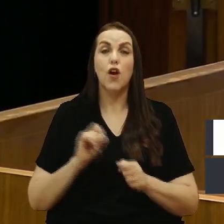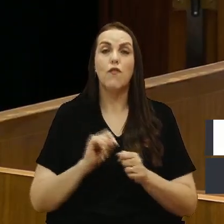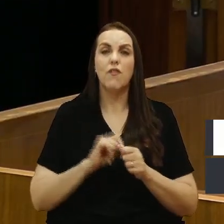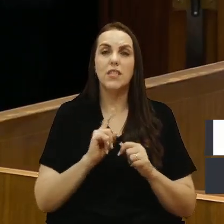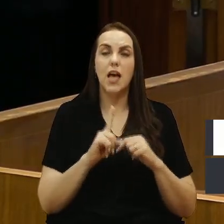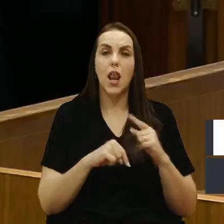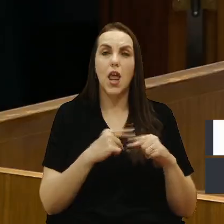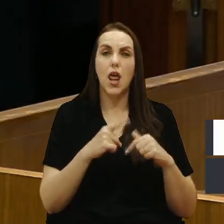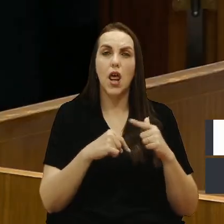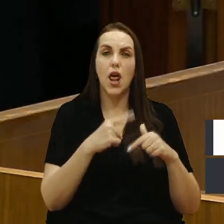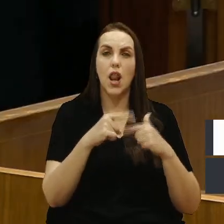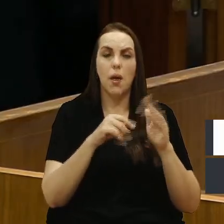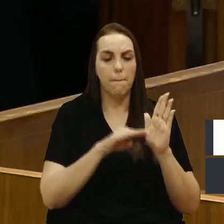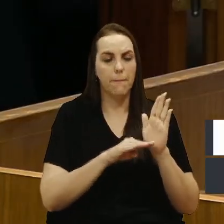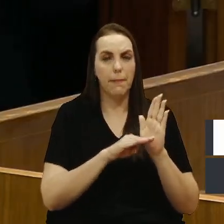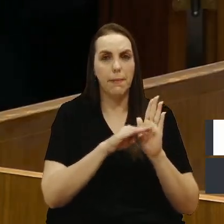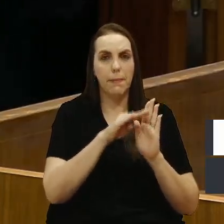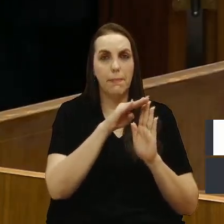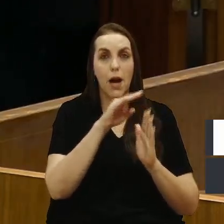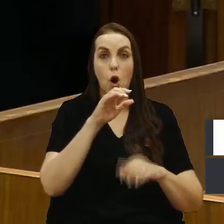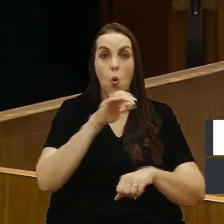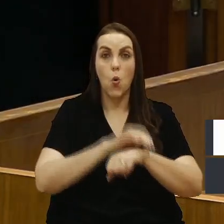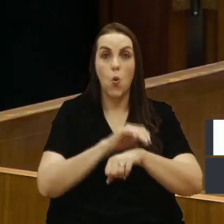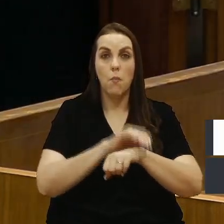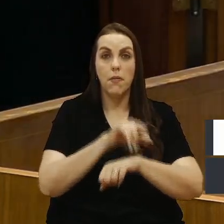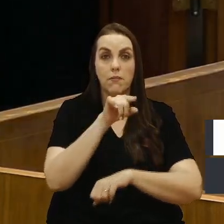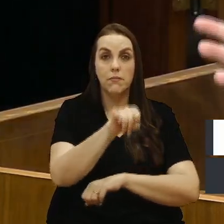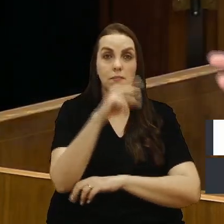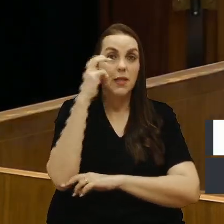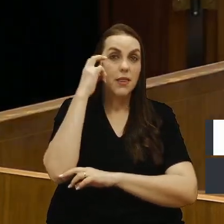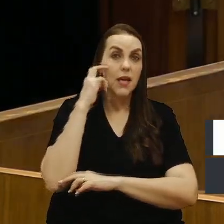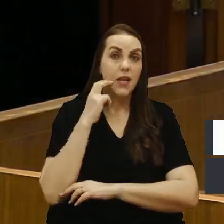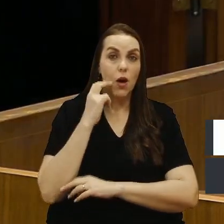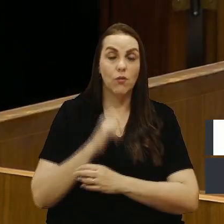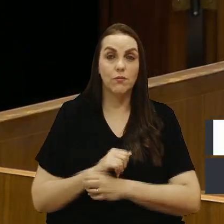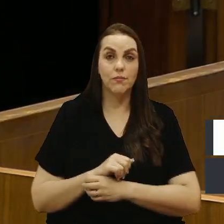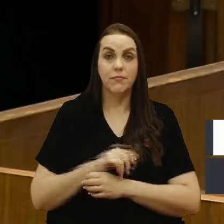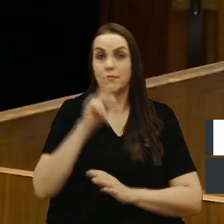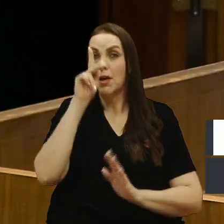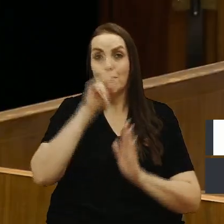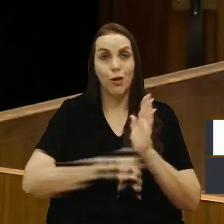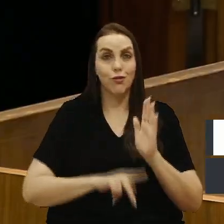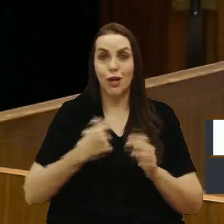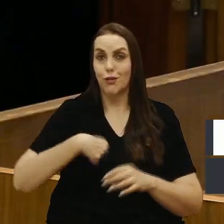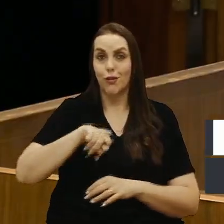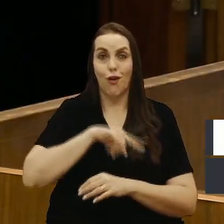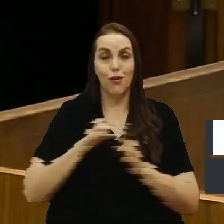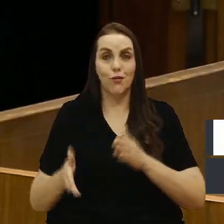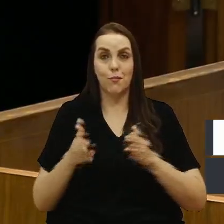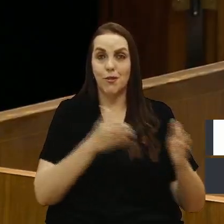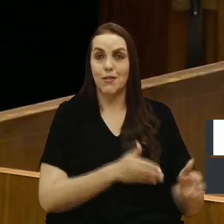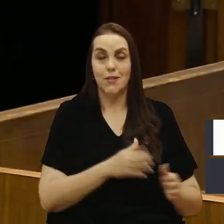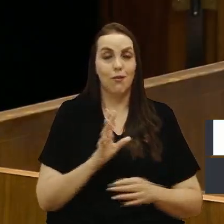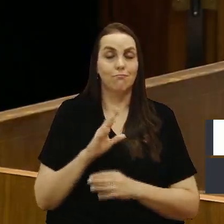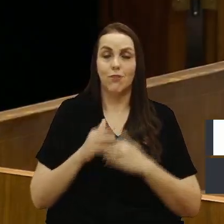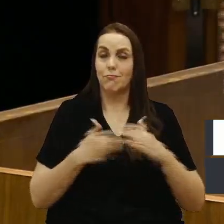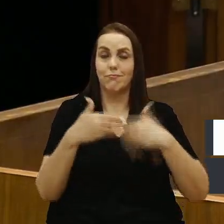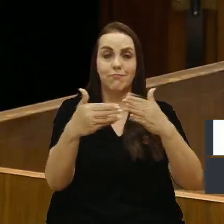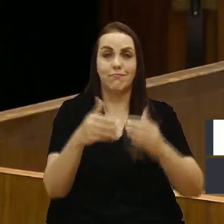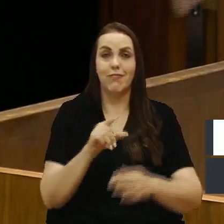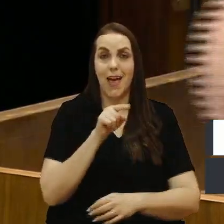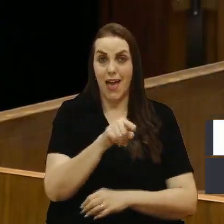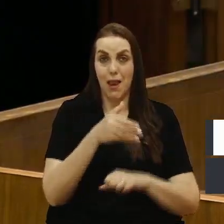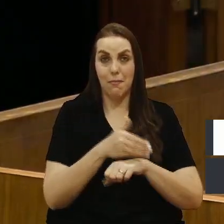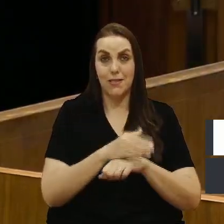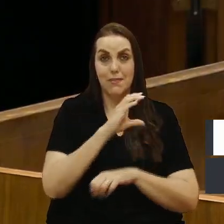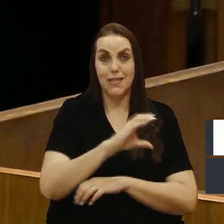dos culpados que eu vou colocar é o Daniel Santos, que os projetos nossos da oposição não andam. Ele é da CCJ, está aqui e o troço fica enrolando e o troço não